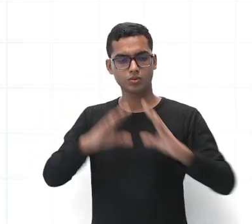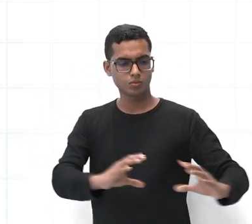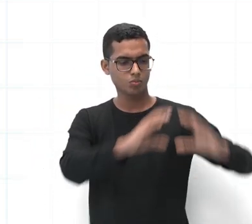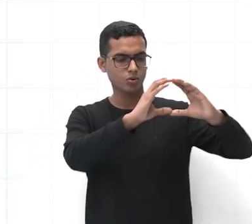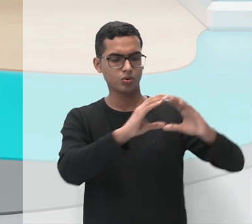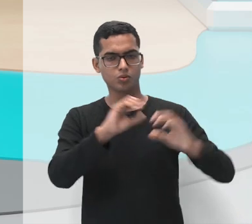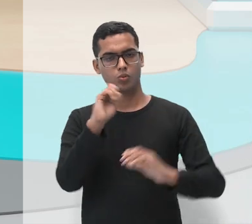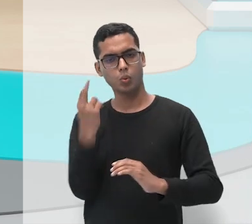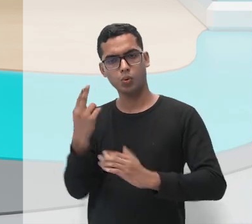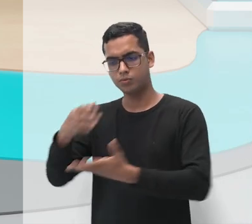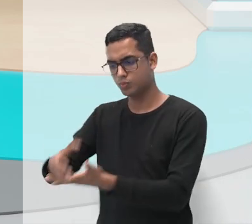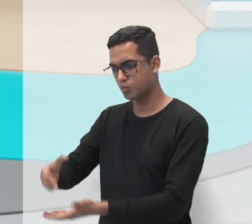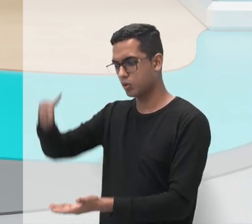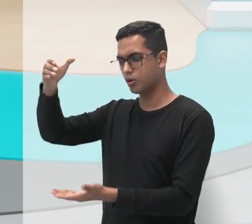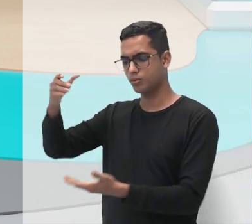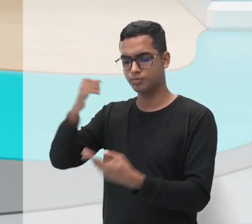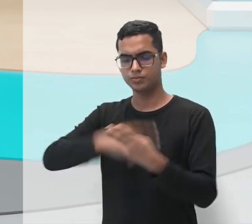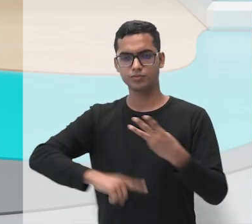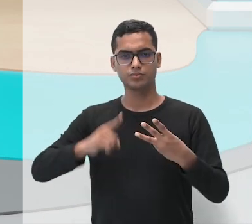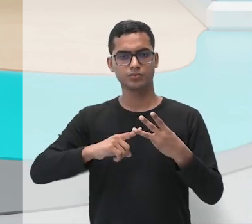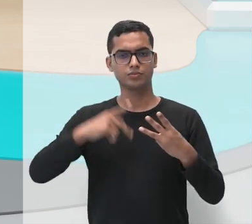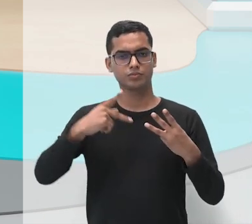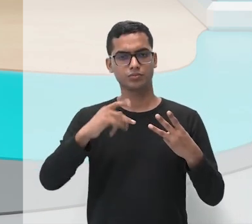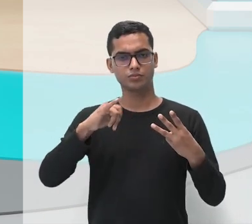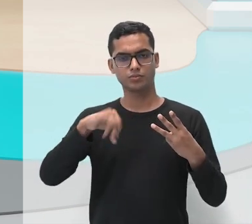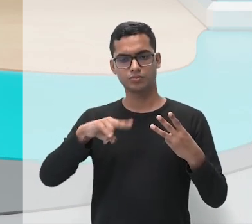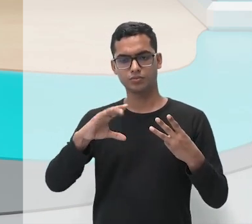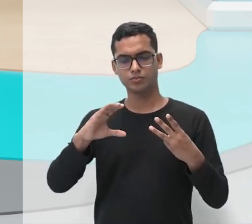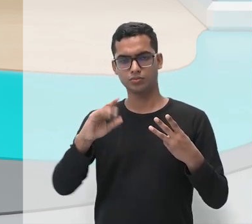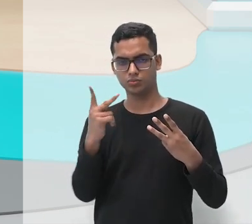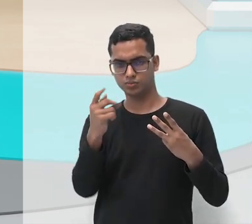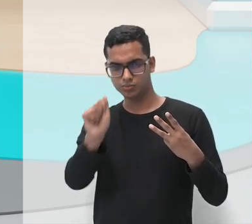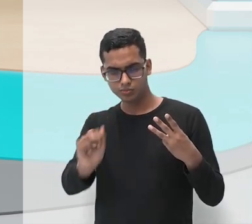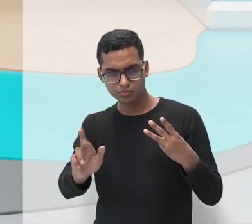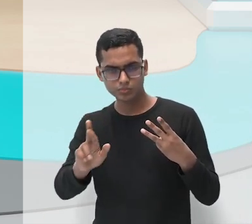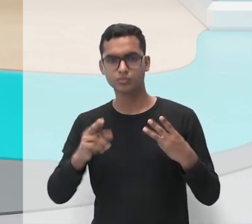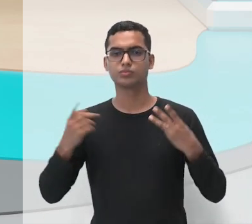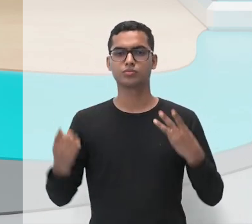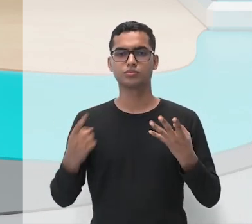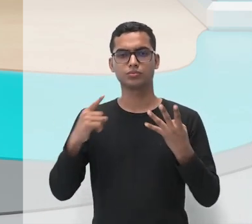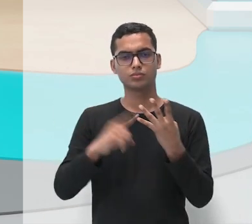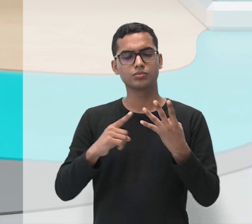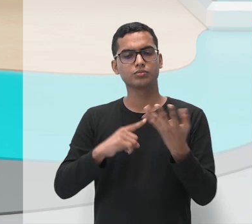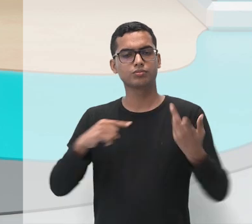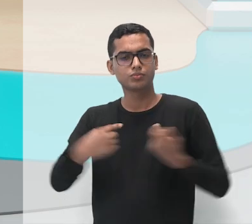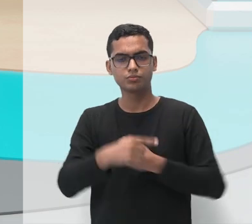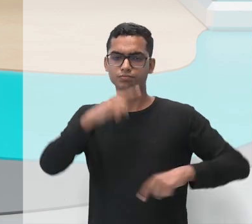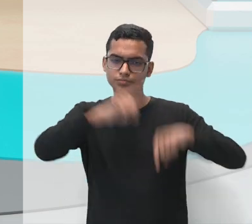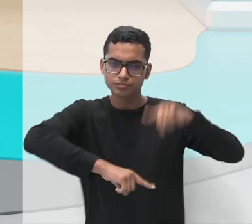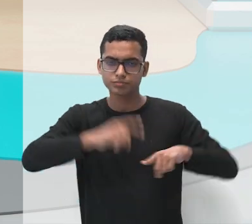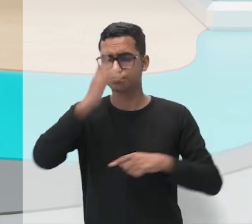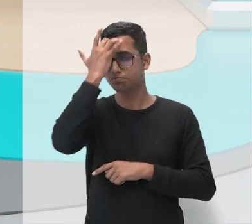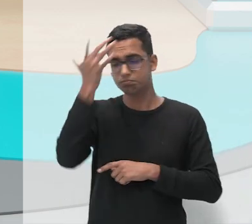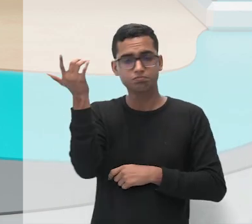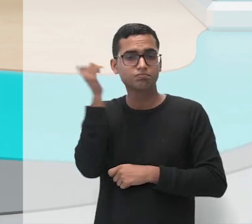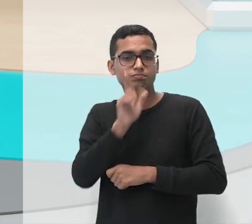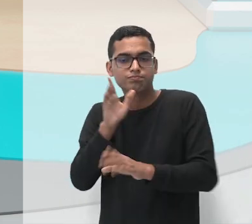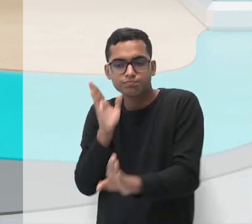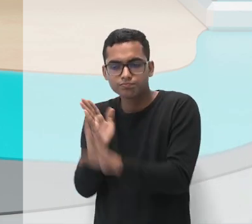garrafa PET, ou de pincha, né? Então, são materiais que estão aí, é fácil de